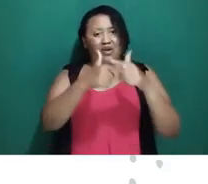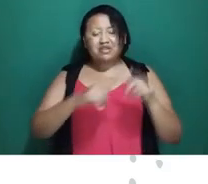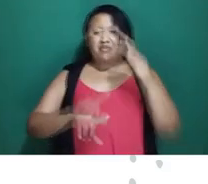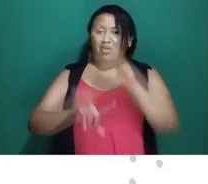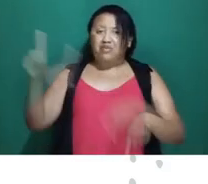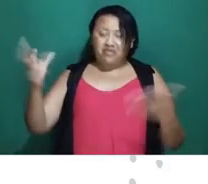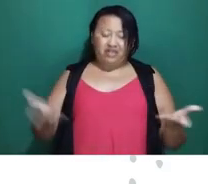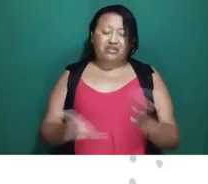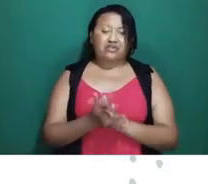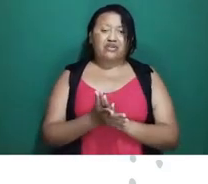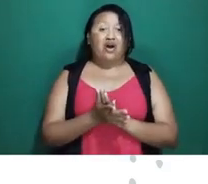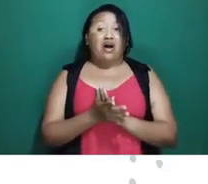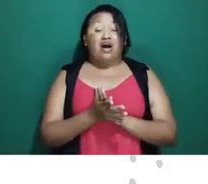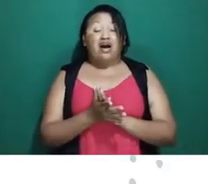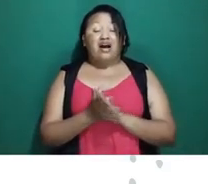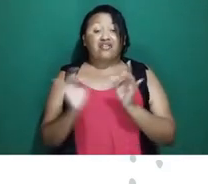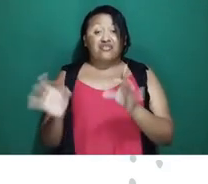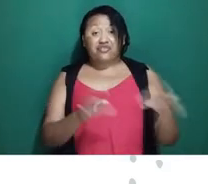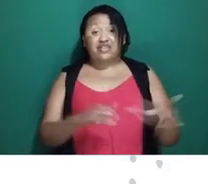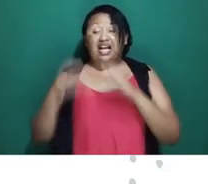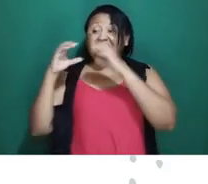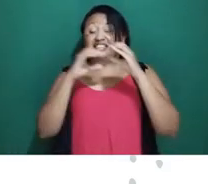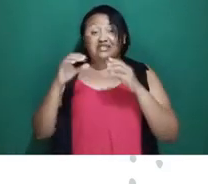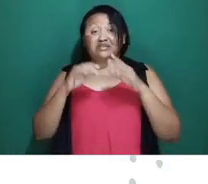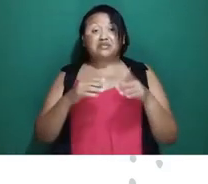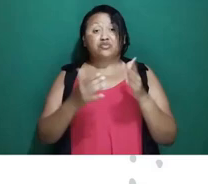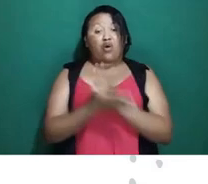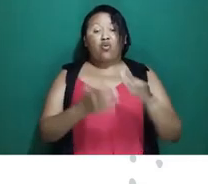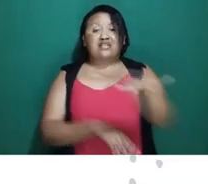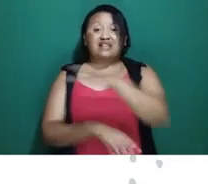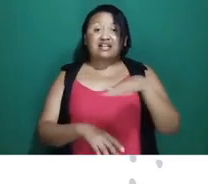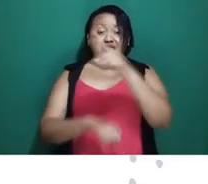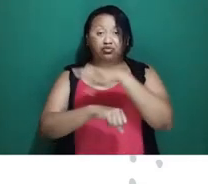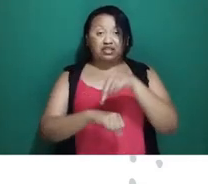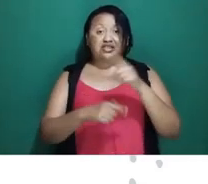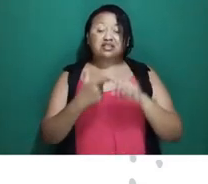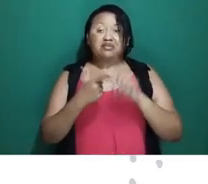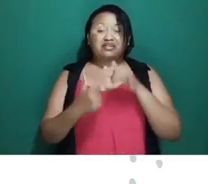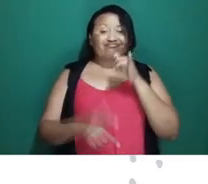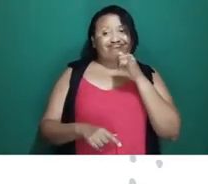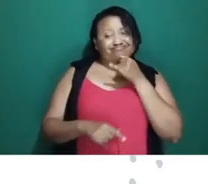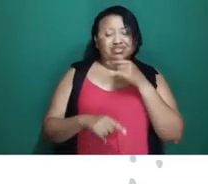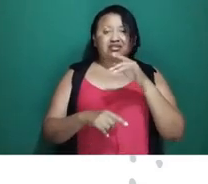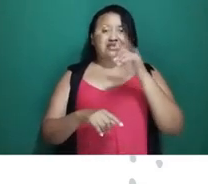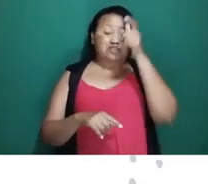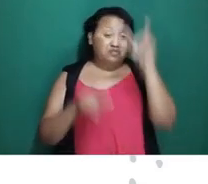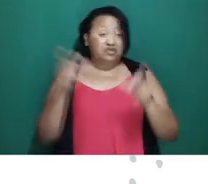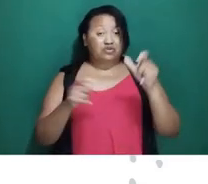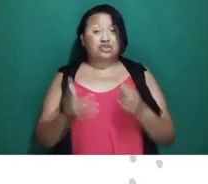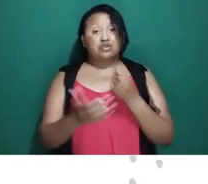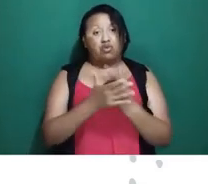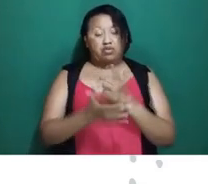proibiram a venda da linha de lanches em determinadas áreas do país e a insatisfação dos clientes E aí